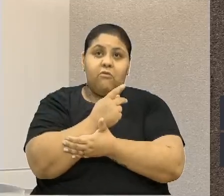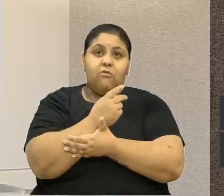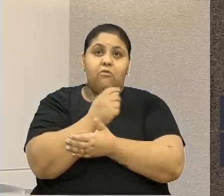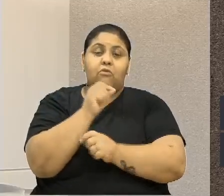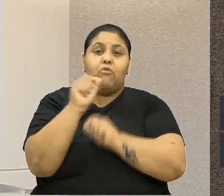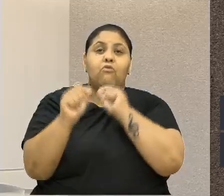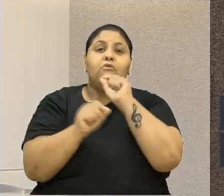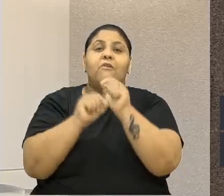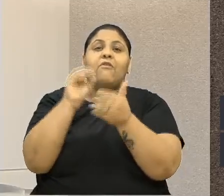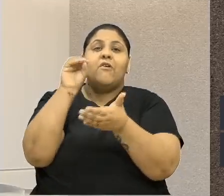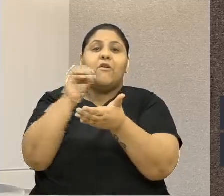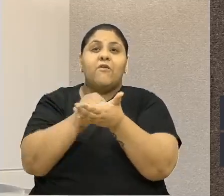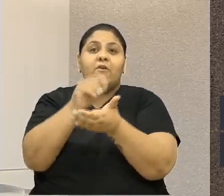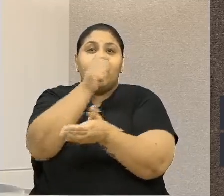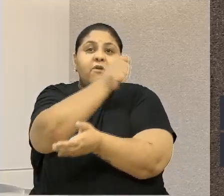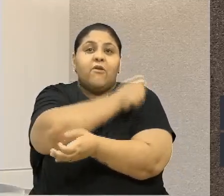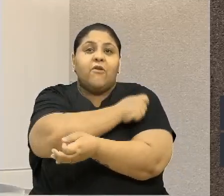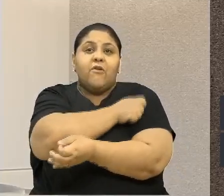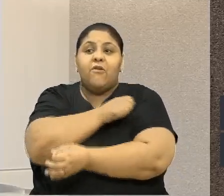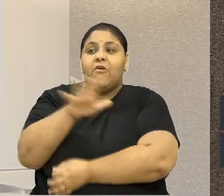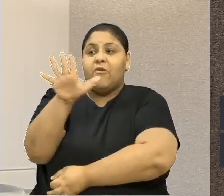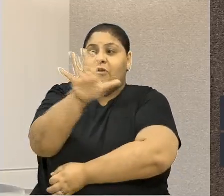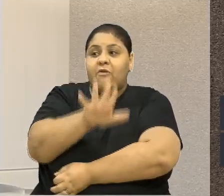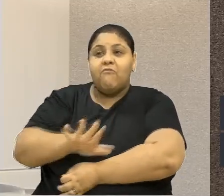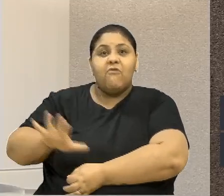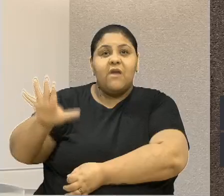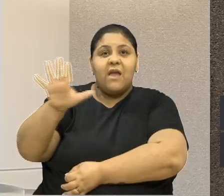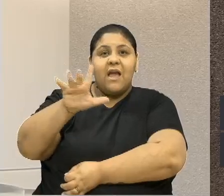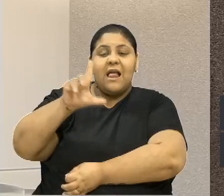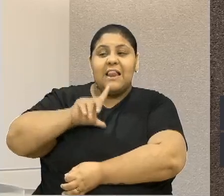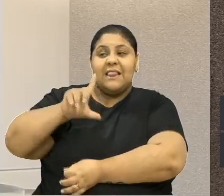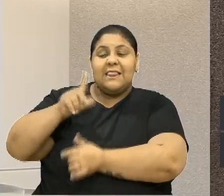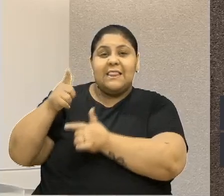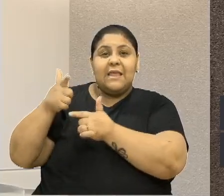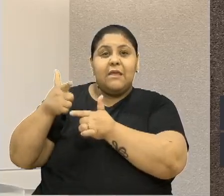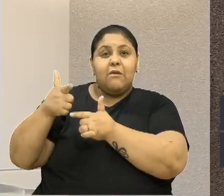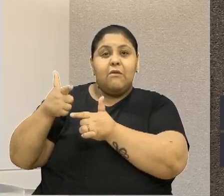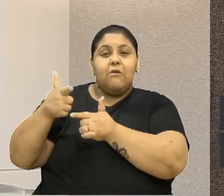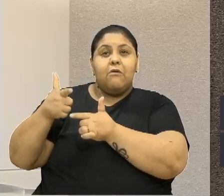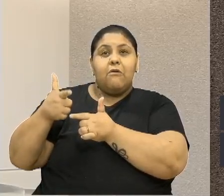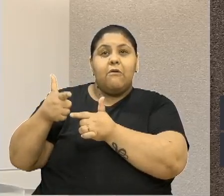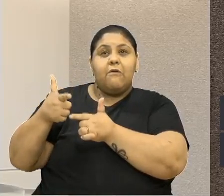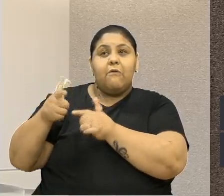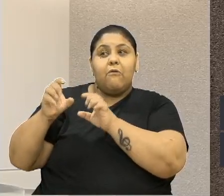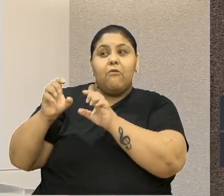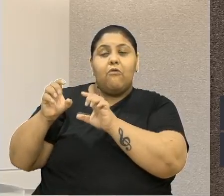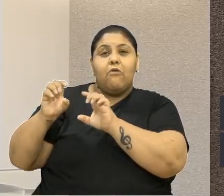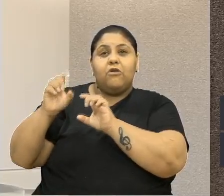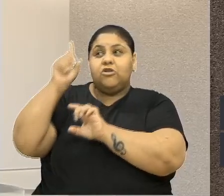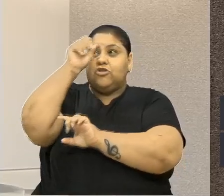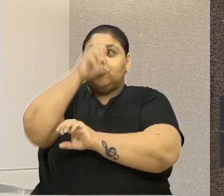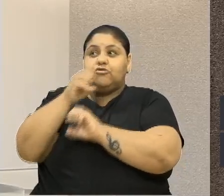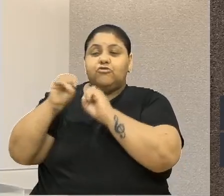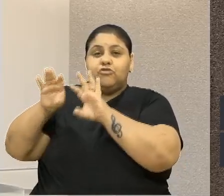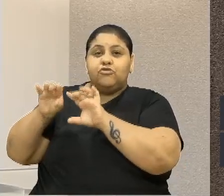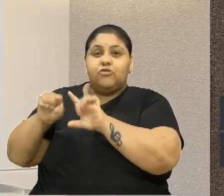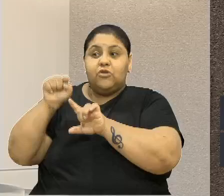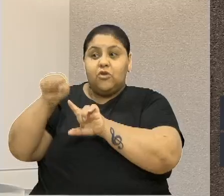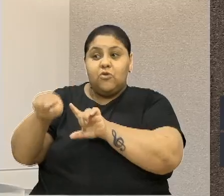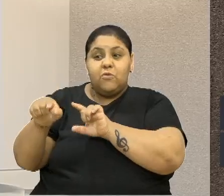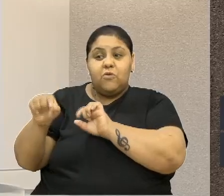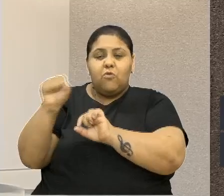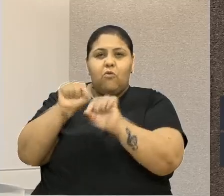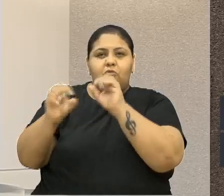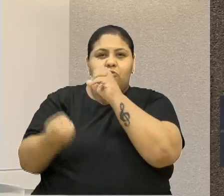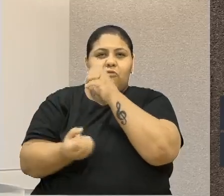o déficit do aluno em que área específica de ensino. E com isso, consegue montar um plano de estudo